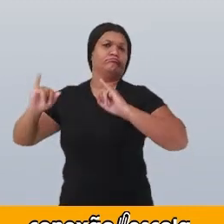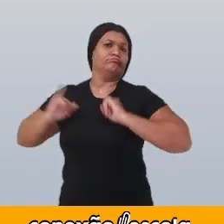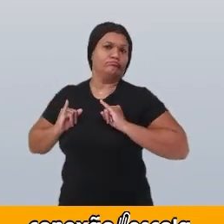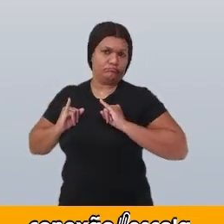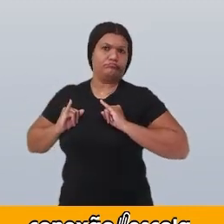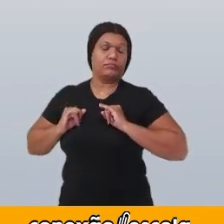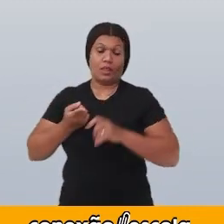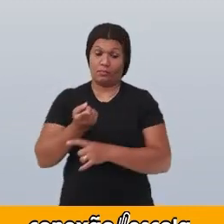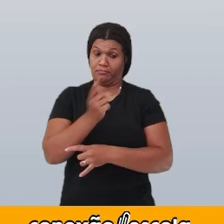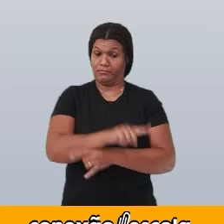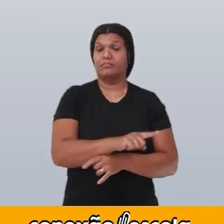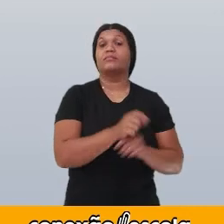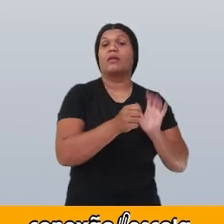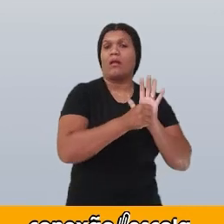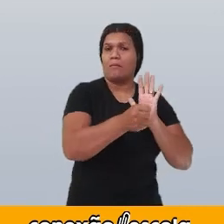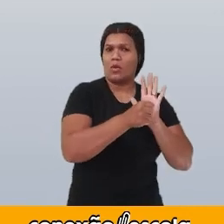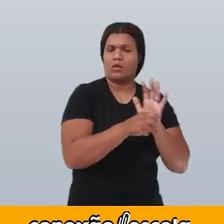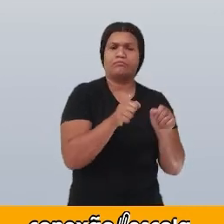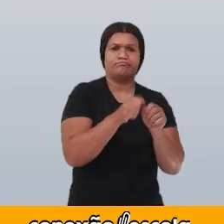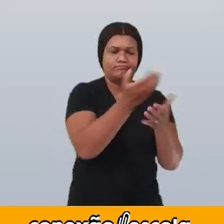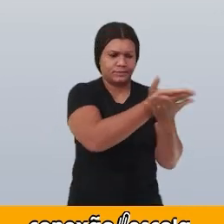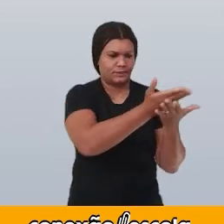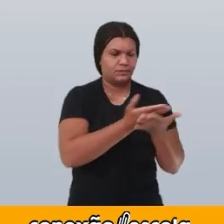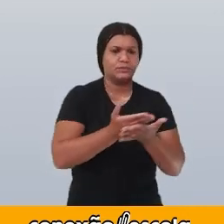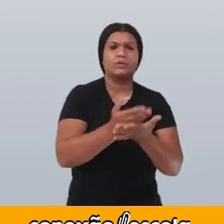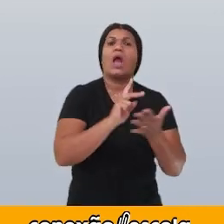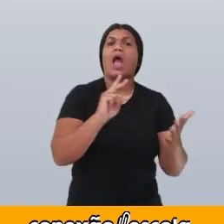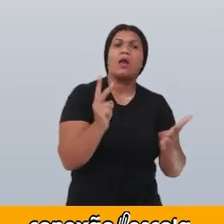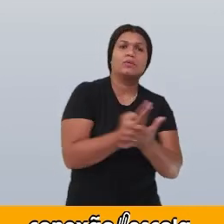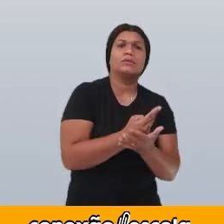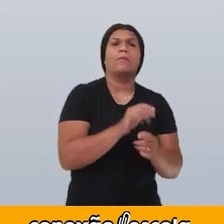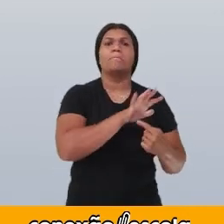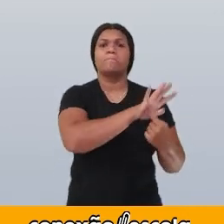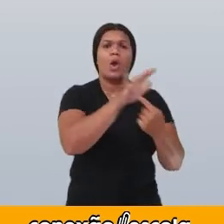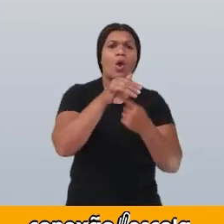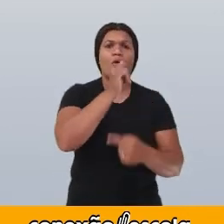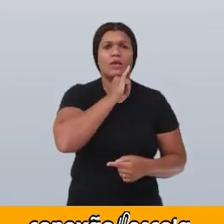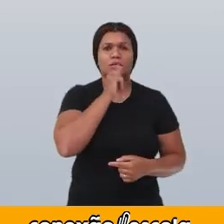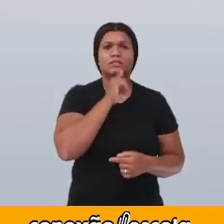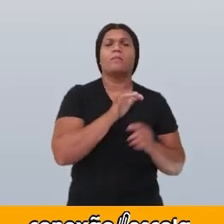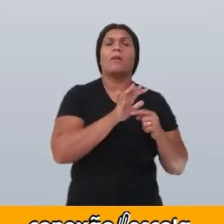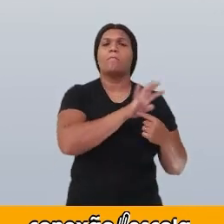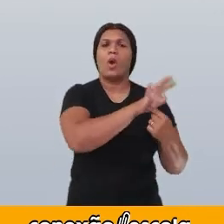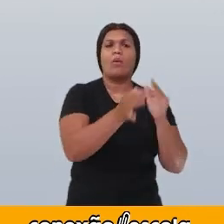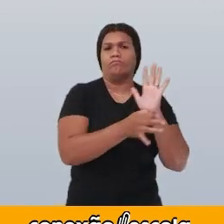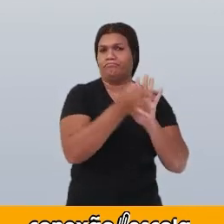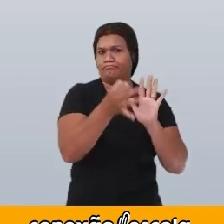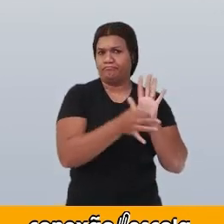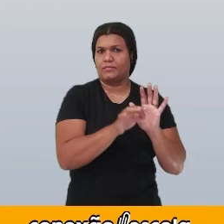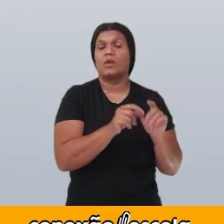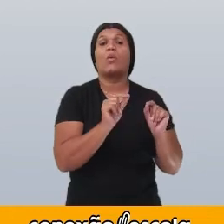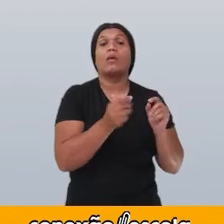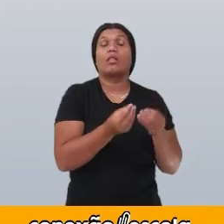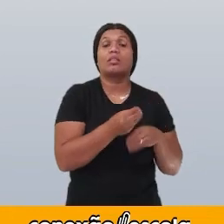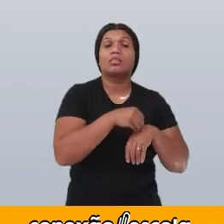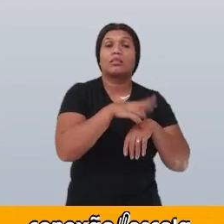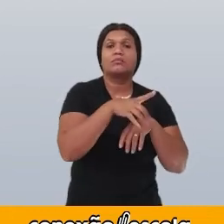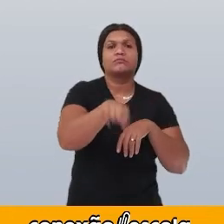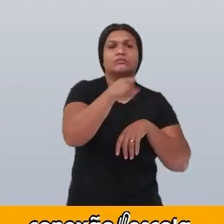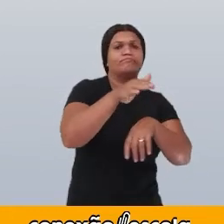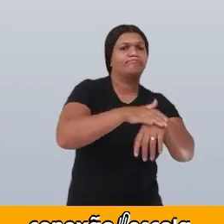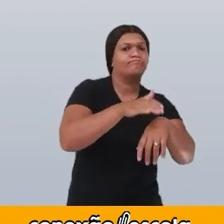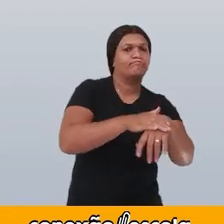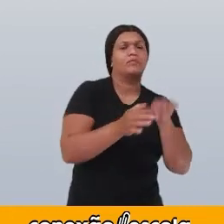a reportagem faz um estudo sobre o fato, apresenta exemplos, expõe um ponto de vista que visa formar a opinião